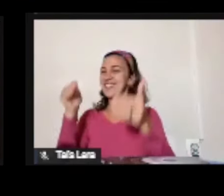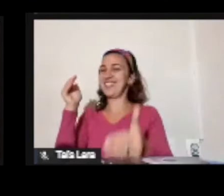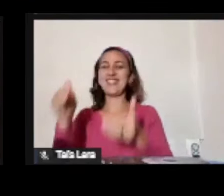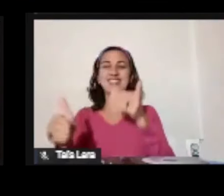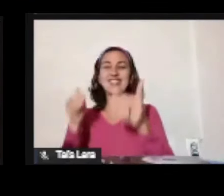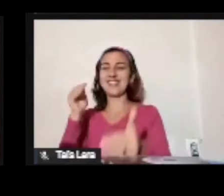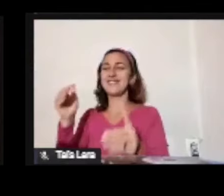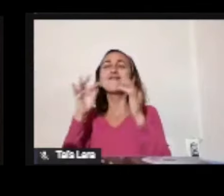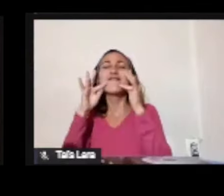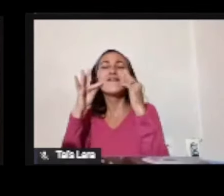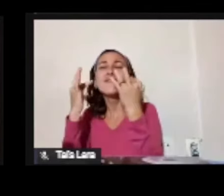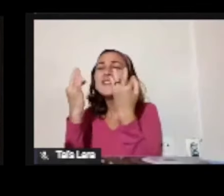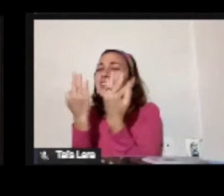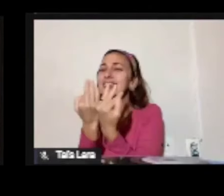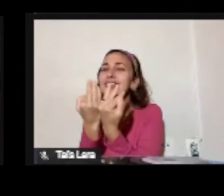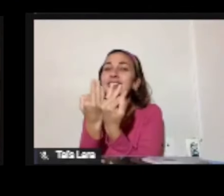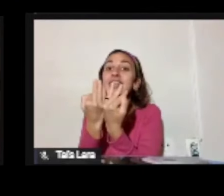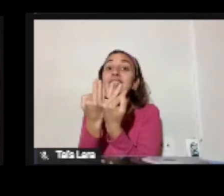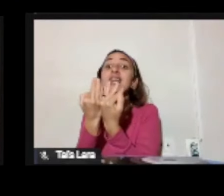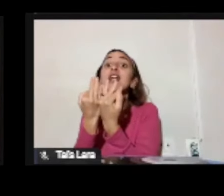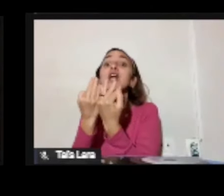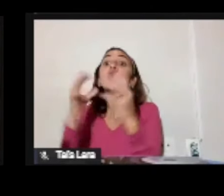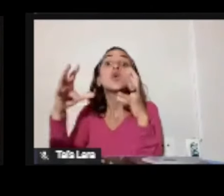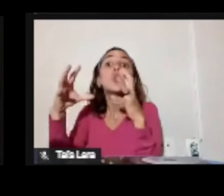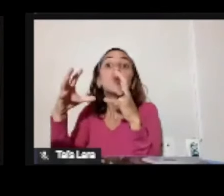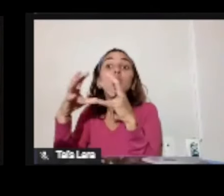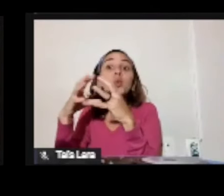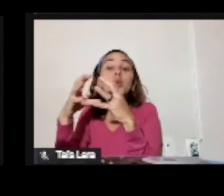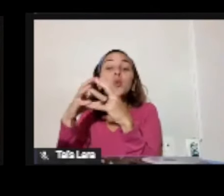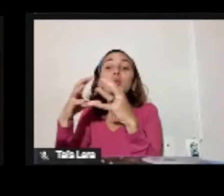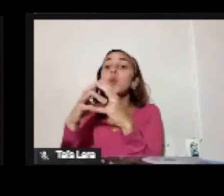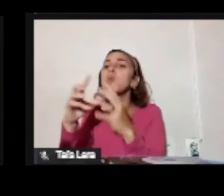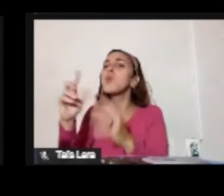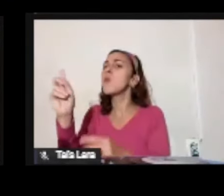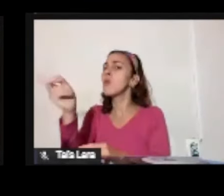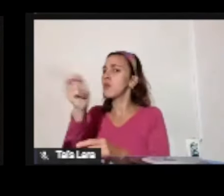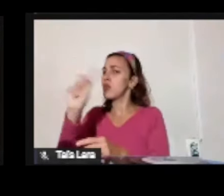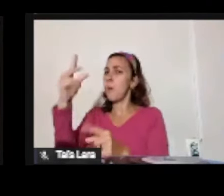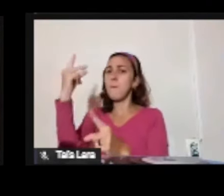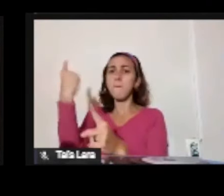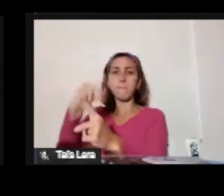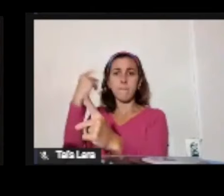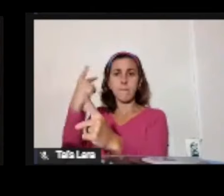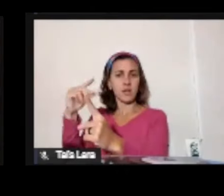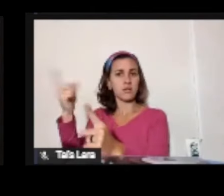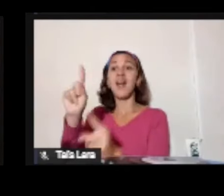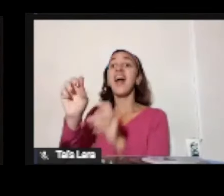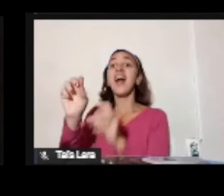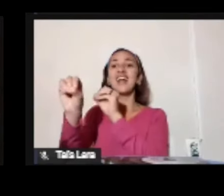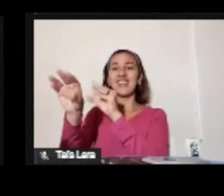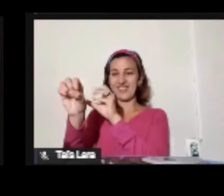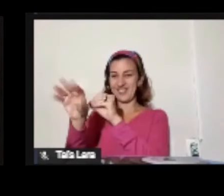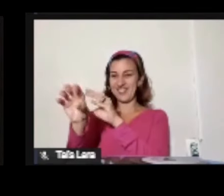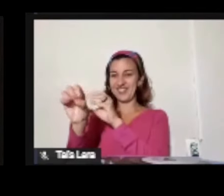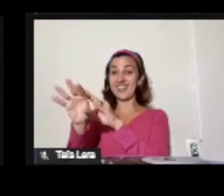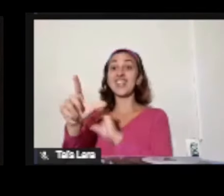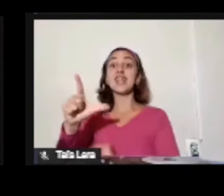Edu, Não Eduque. Eita, não bata, Eduque. Nós temos legendas